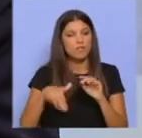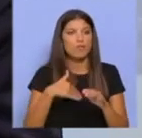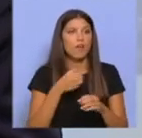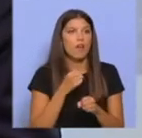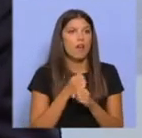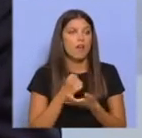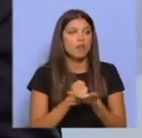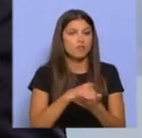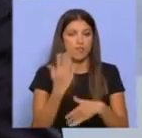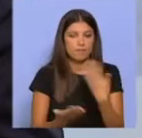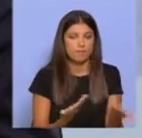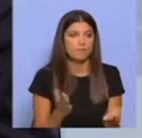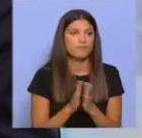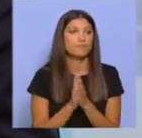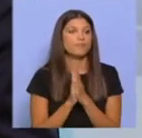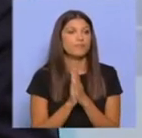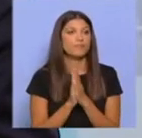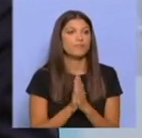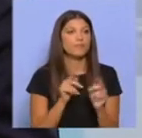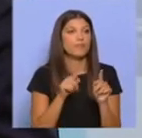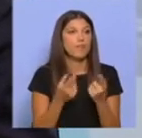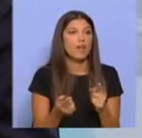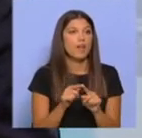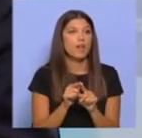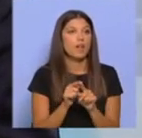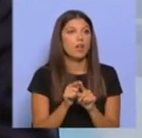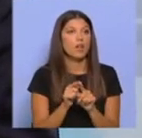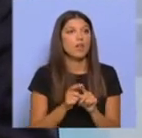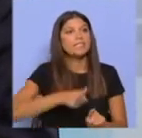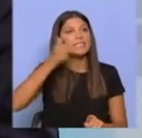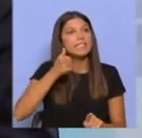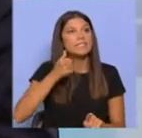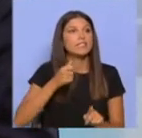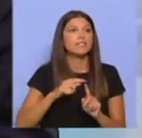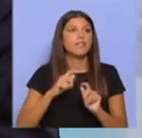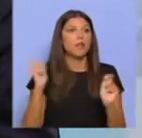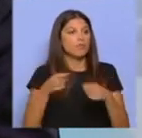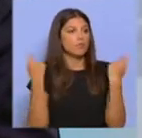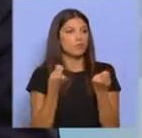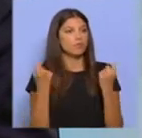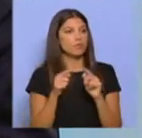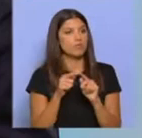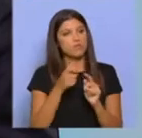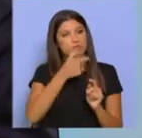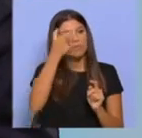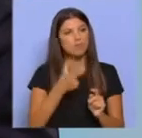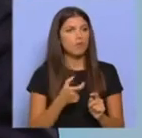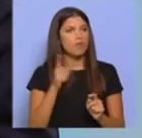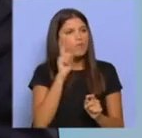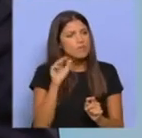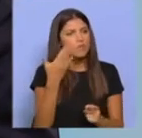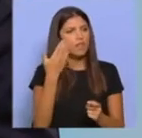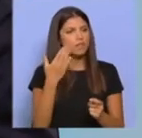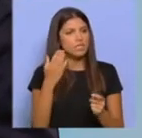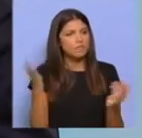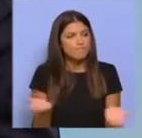no quadro da sociedade portuguesa e do mundo, encontra-se a promoção da dignidade humana. E parece-nos, nesta altura, perante a crise da Covid-19,